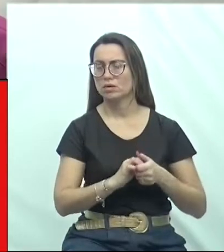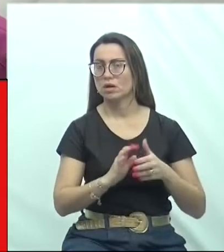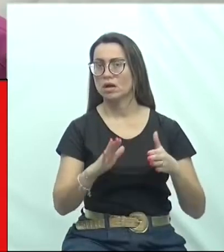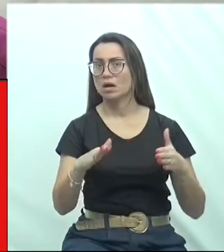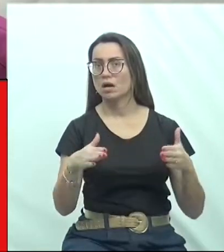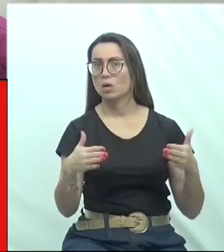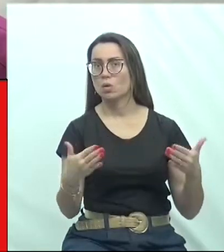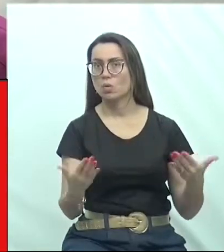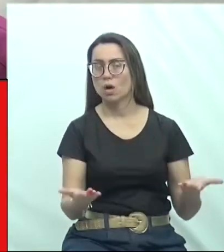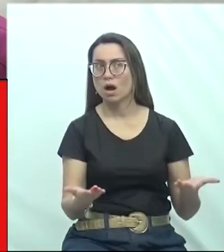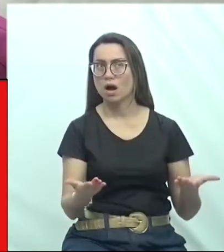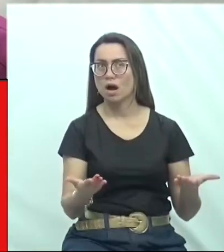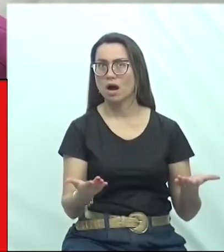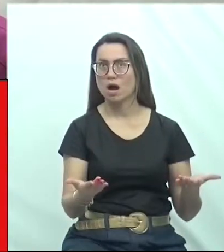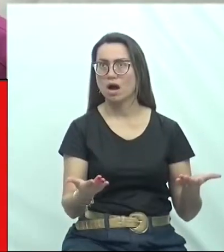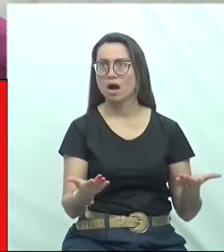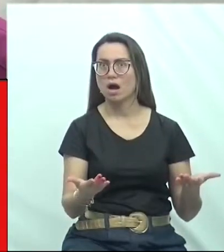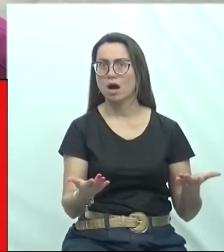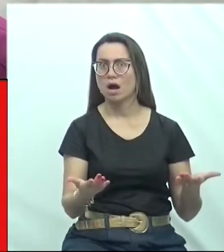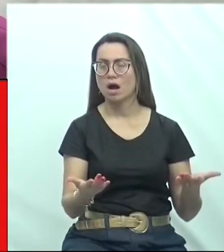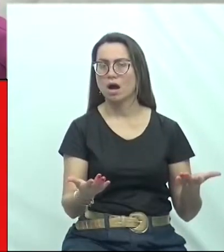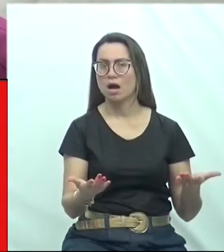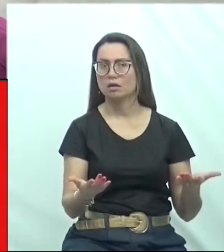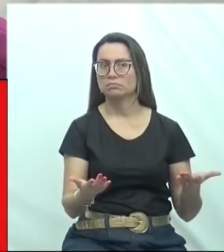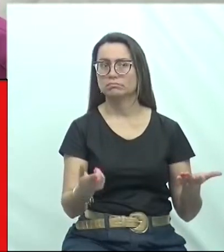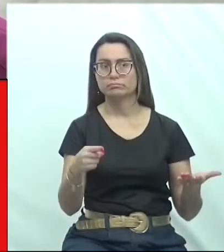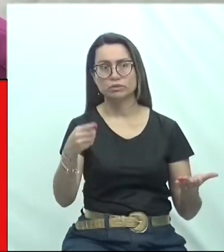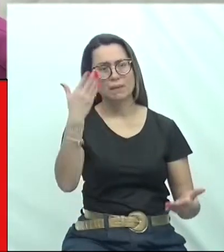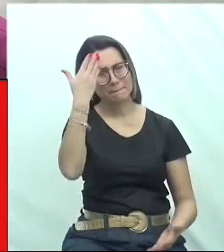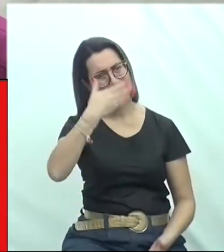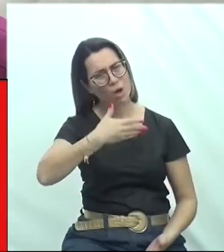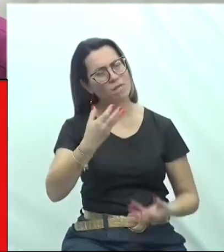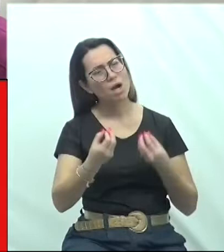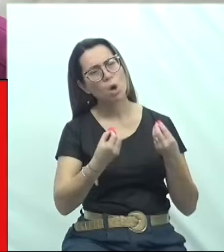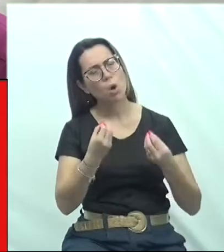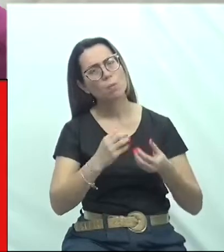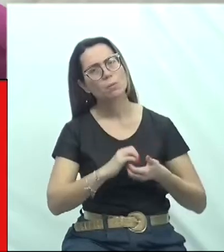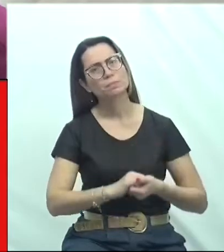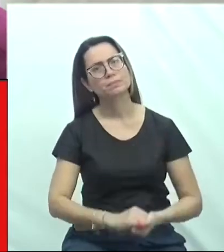comprovação científica, fundamental, tecnológica que o senhor afirma isso?